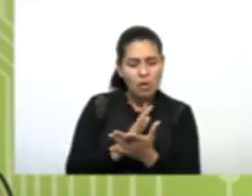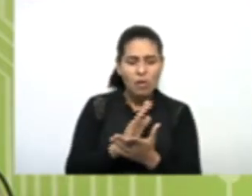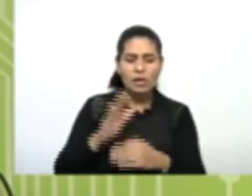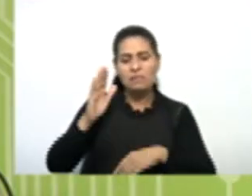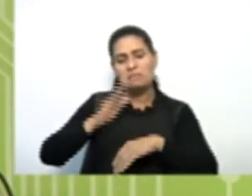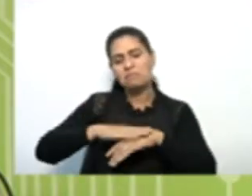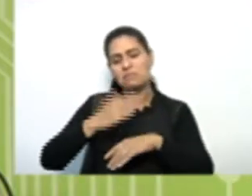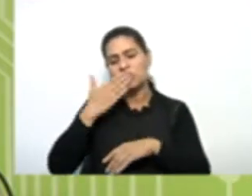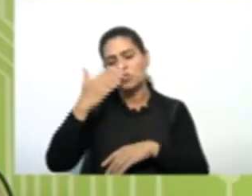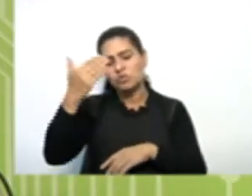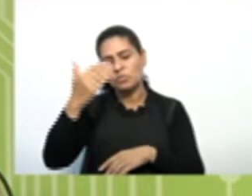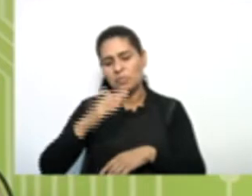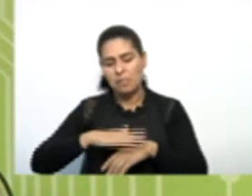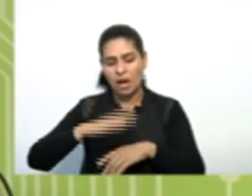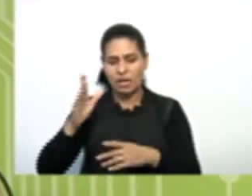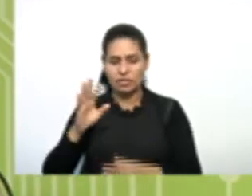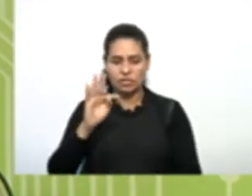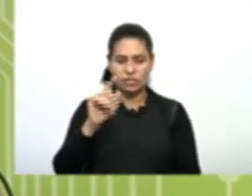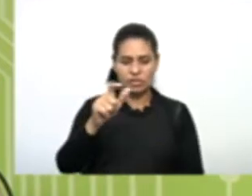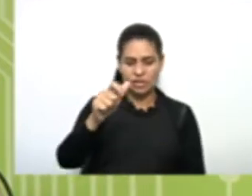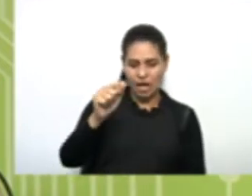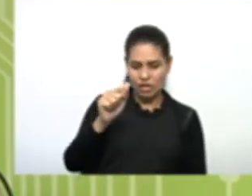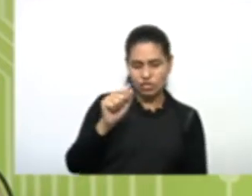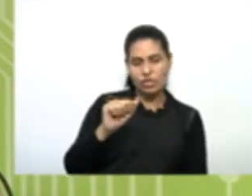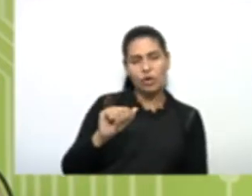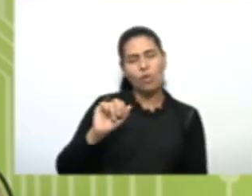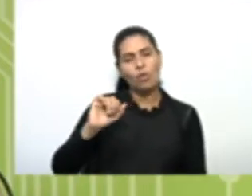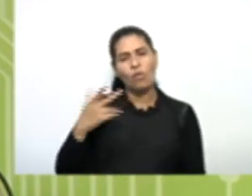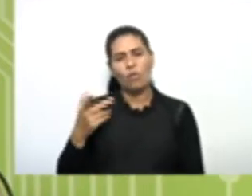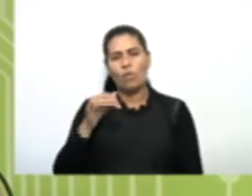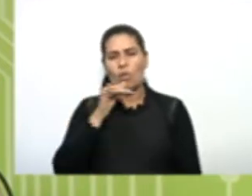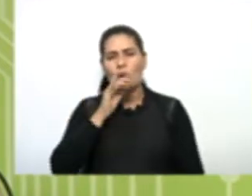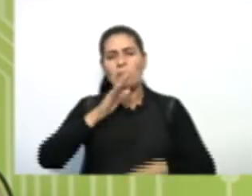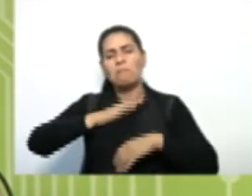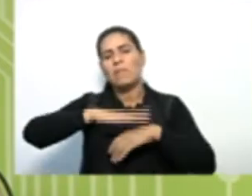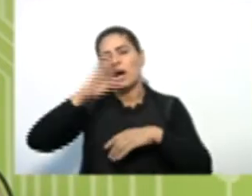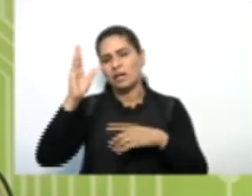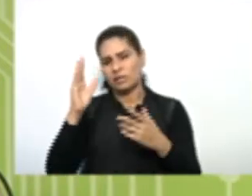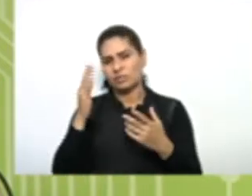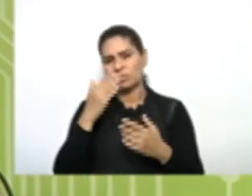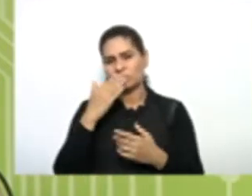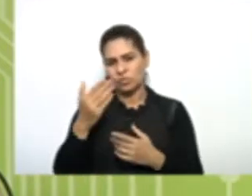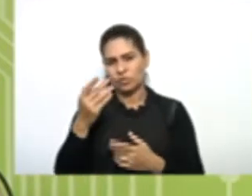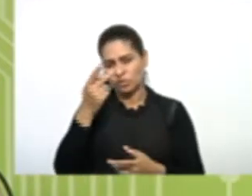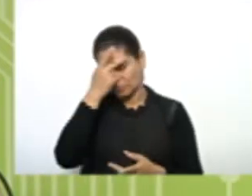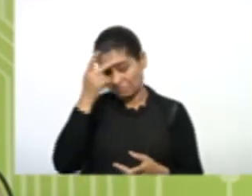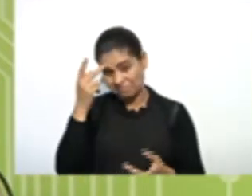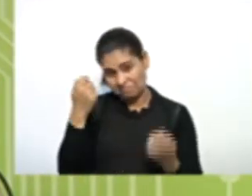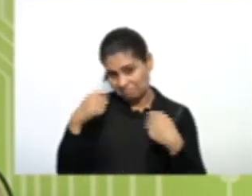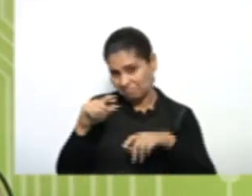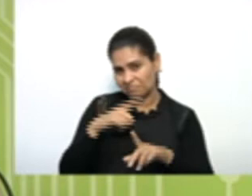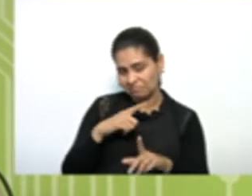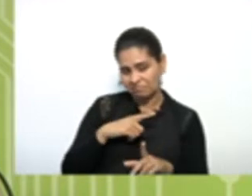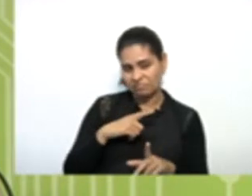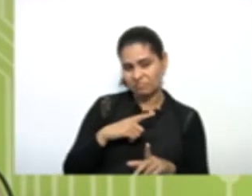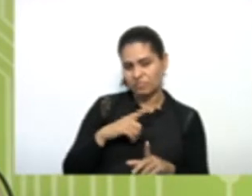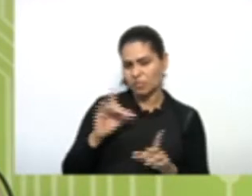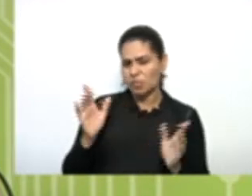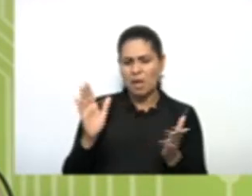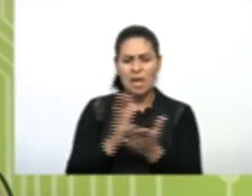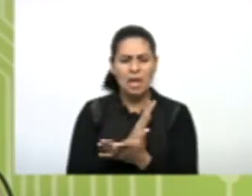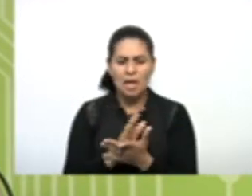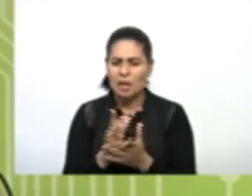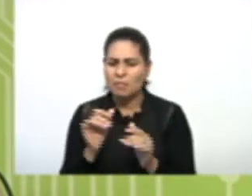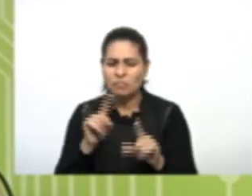cobrando além, na forma de taxa administrativa, ela cobrou além do que os seus custos. Isso não é uma